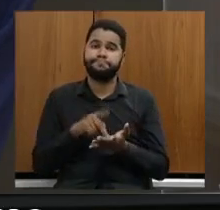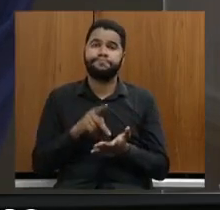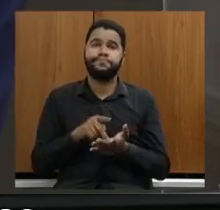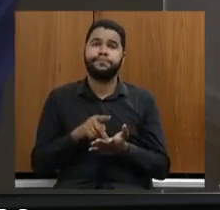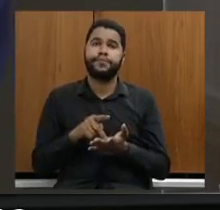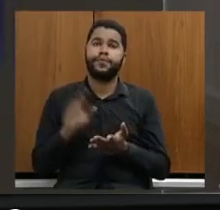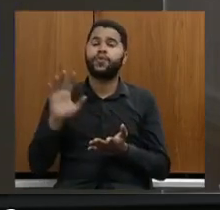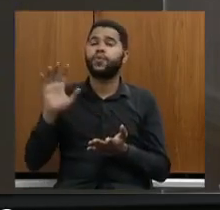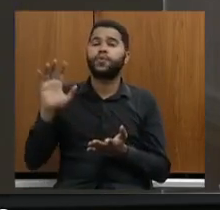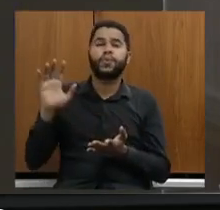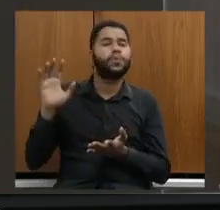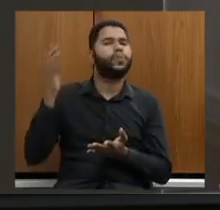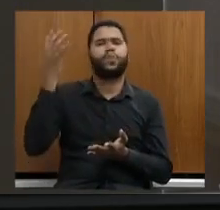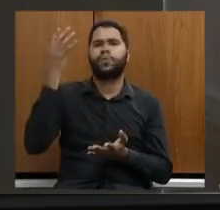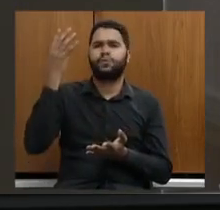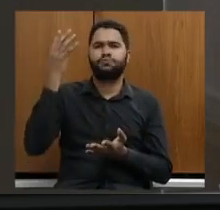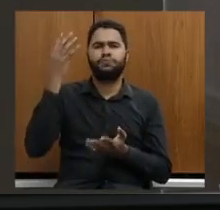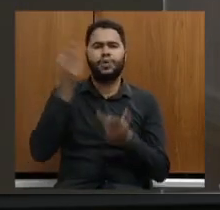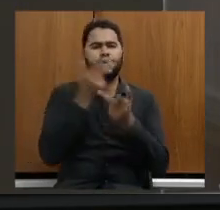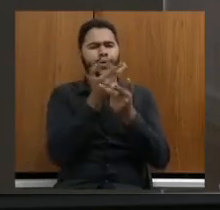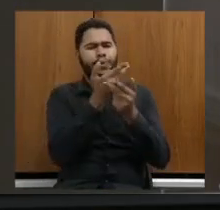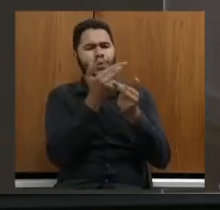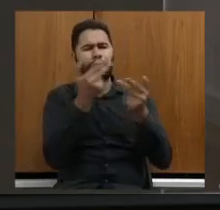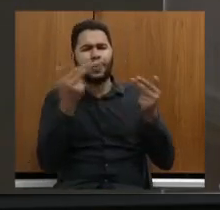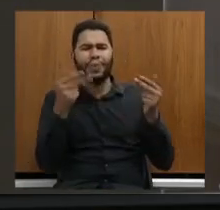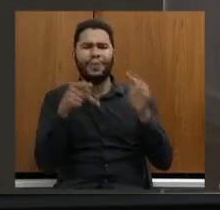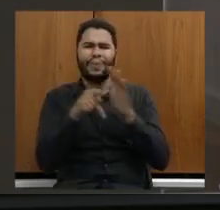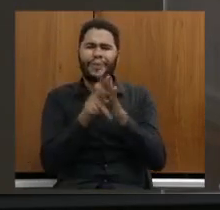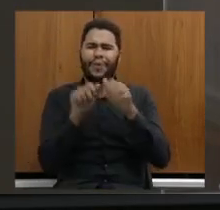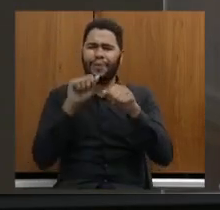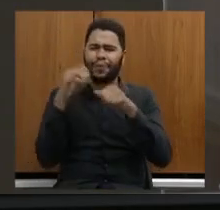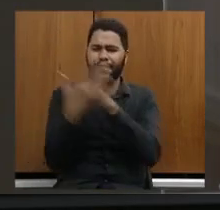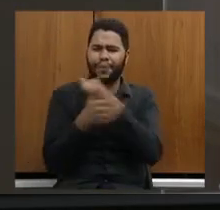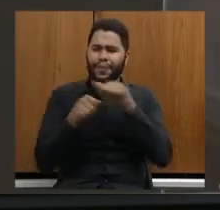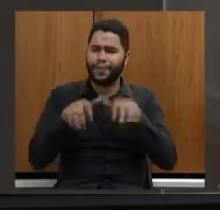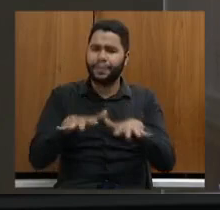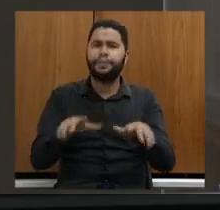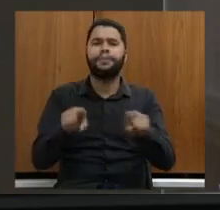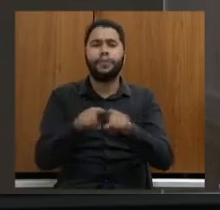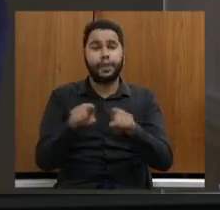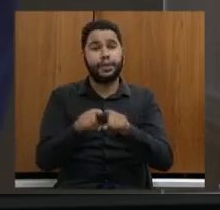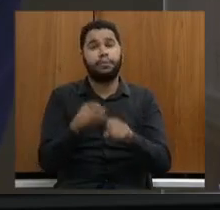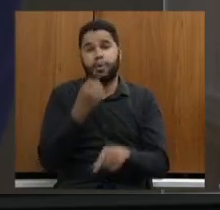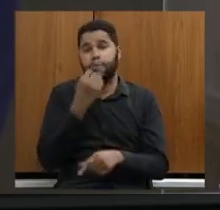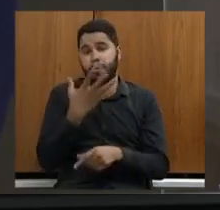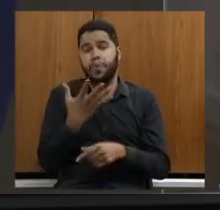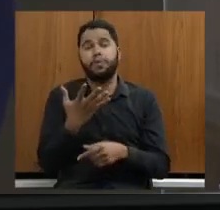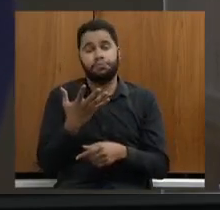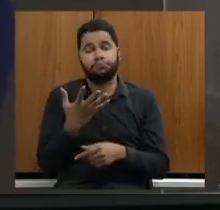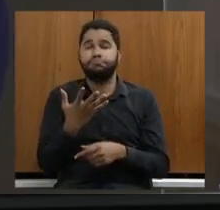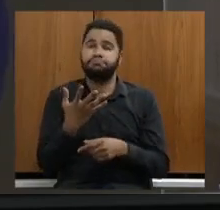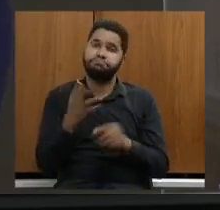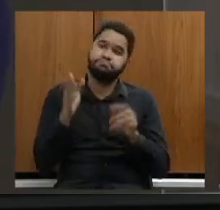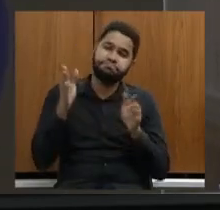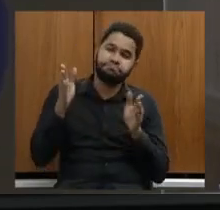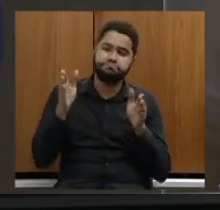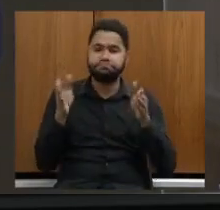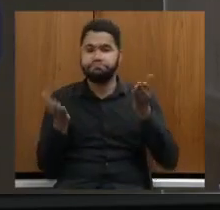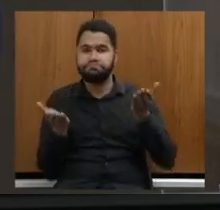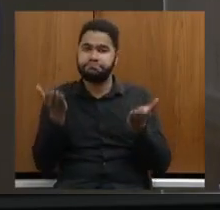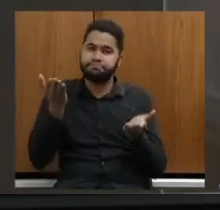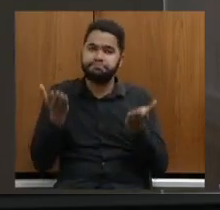aconteceu tá acontecendo muita coisa ruim essa questão da pandemia mas tá acontecendo muita coisa boa e aí tá sendo aonde